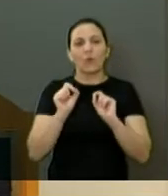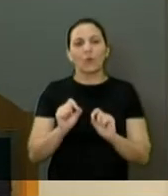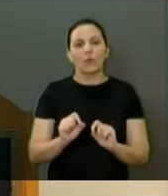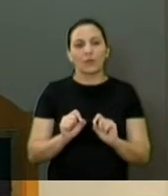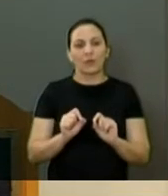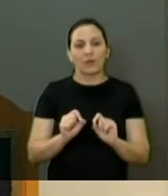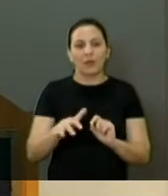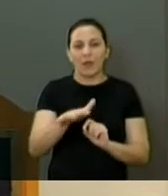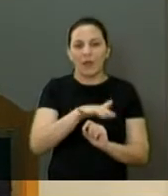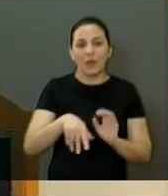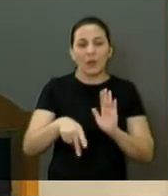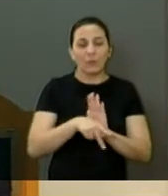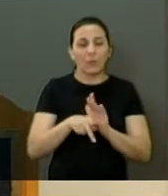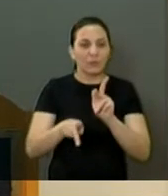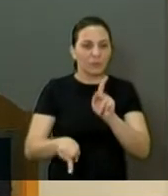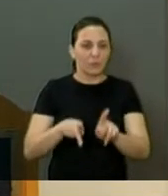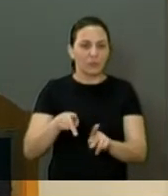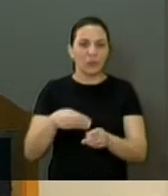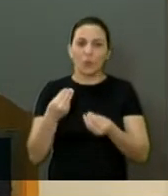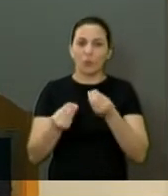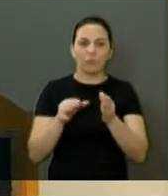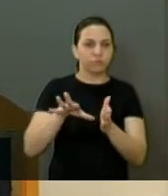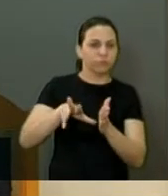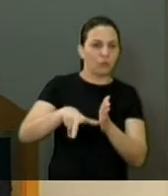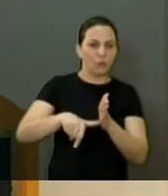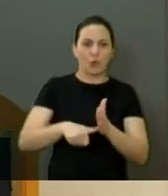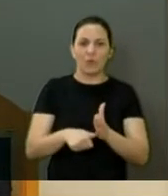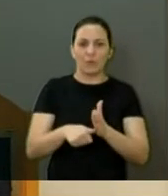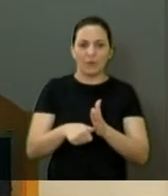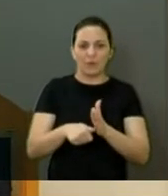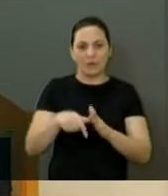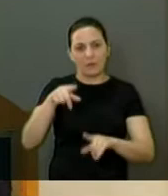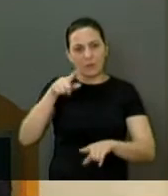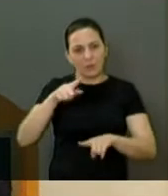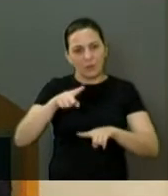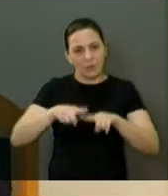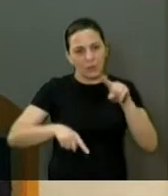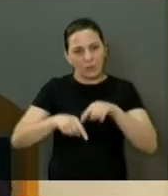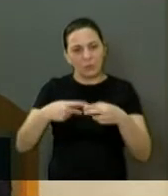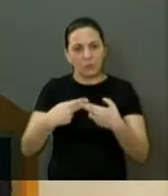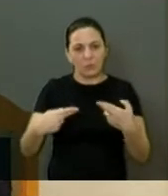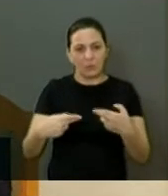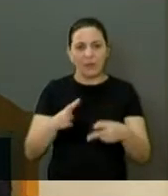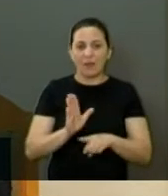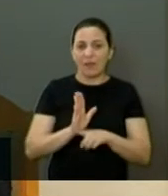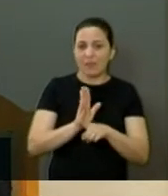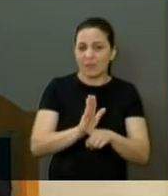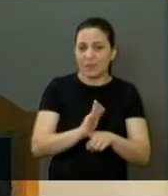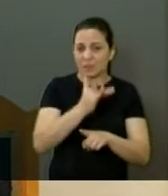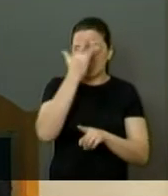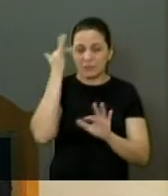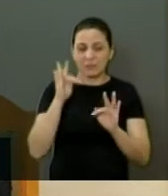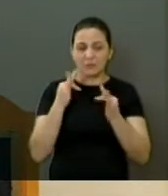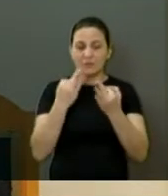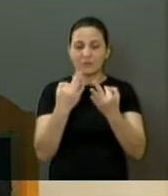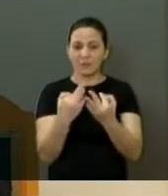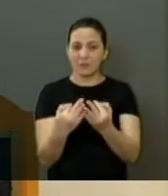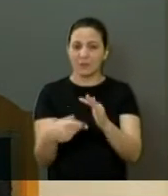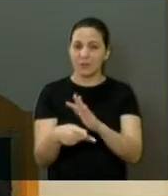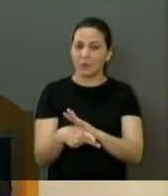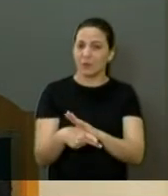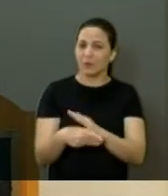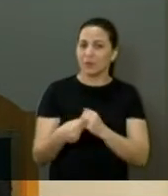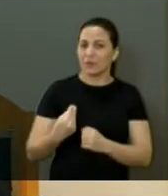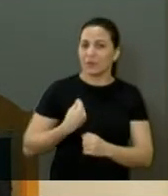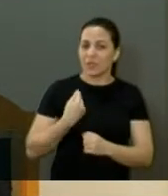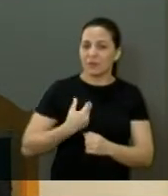não pode fazer uma coisa dessas com certeza atende alguém da família dele que fez lá que é morador